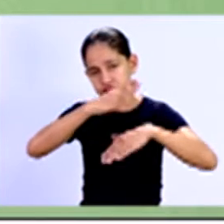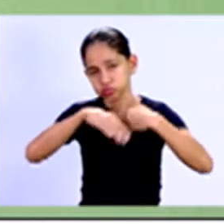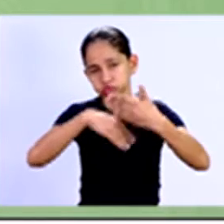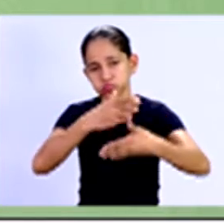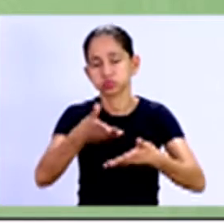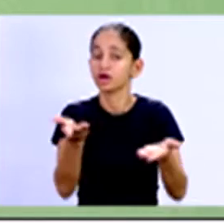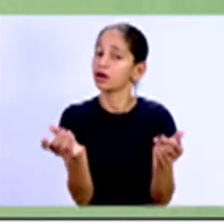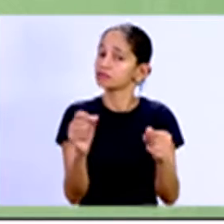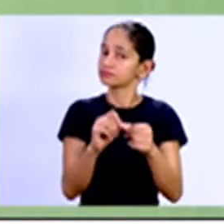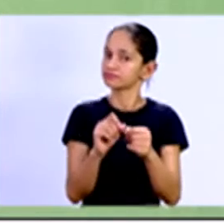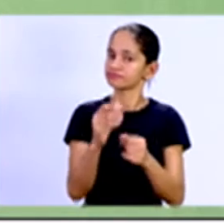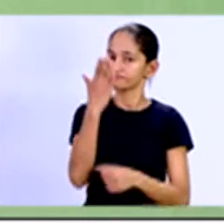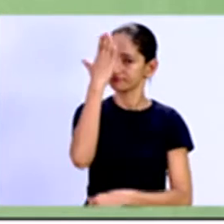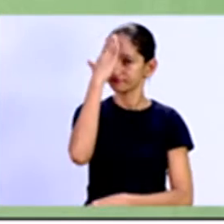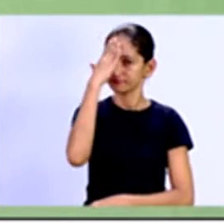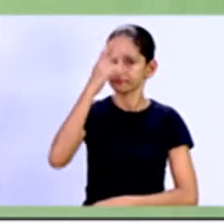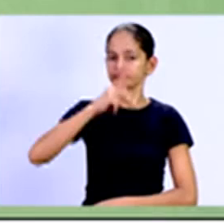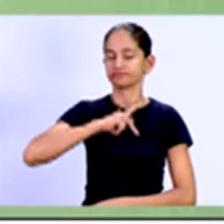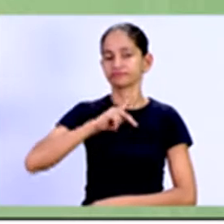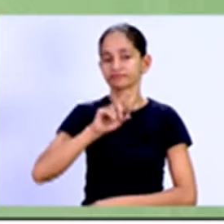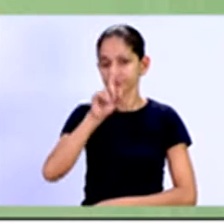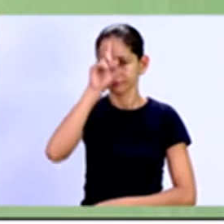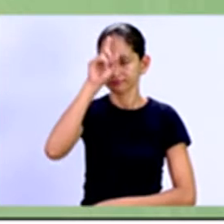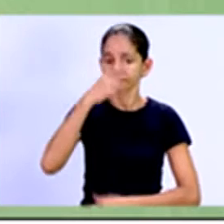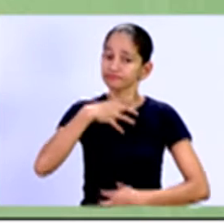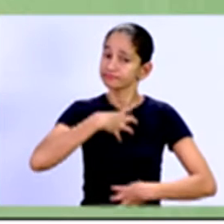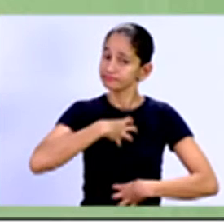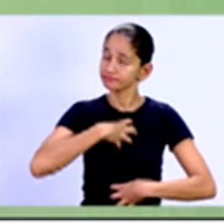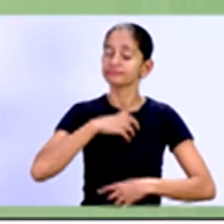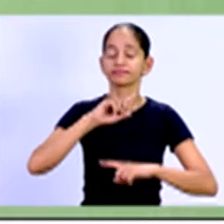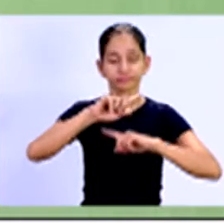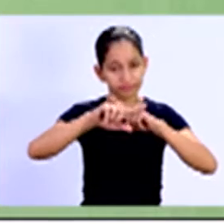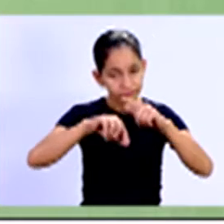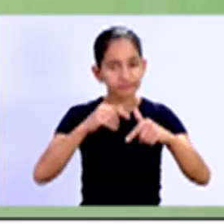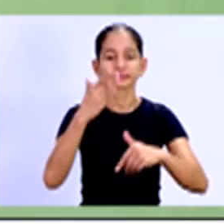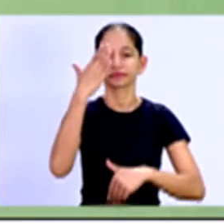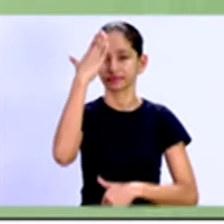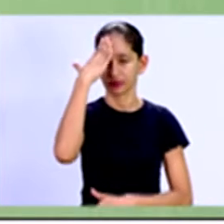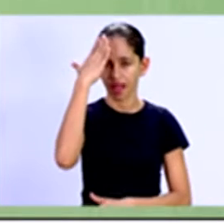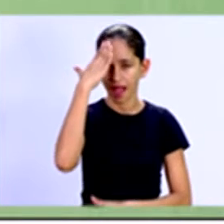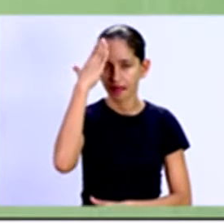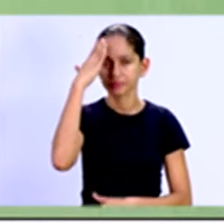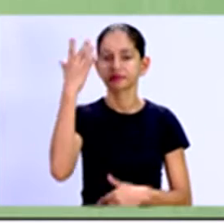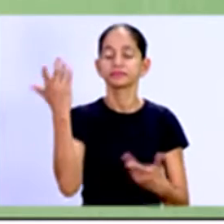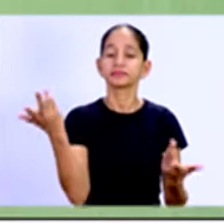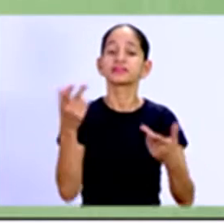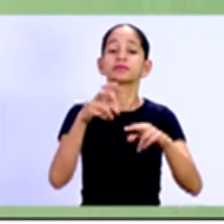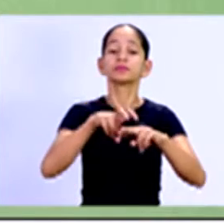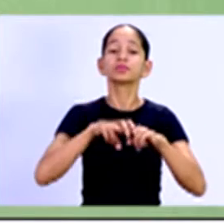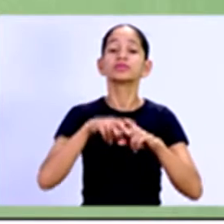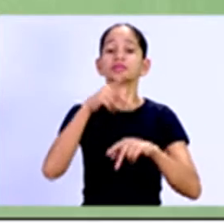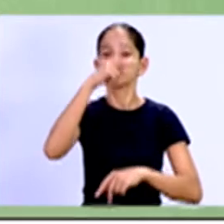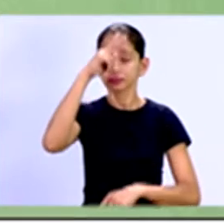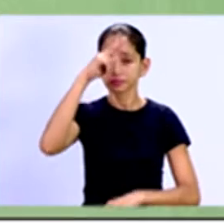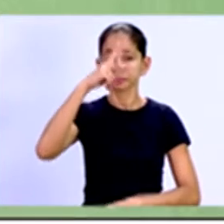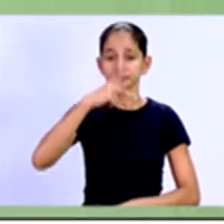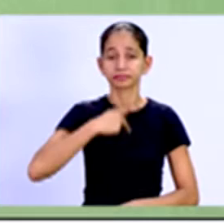são características da autonomia. Pois o ser humano, para Kant, né, é o único